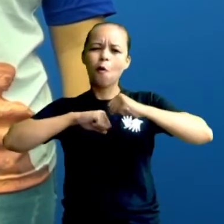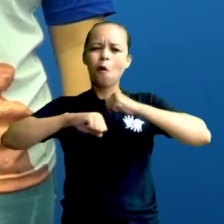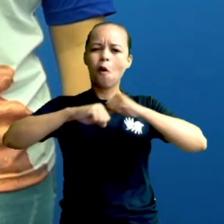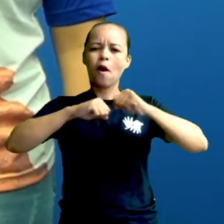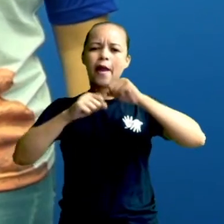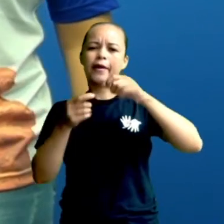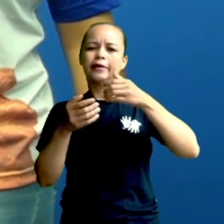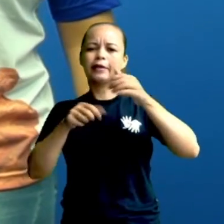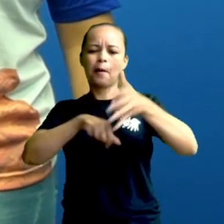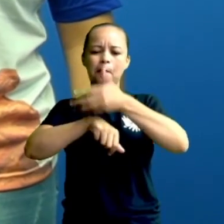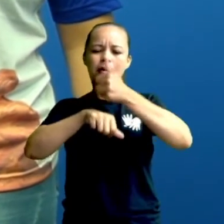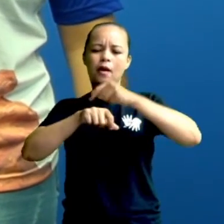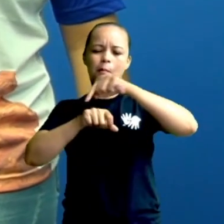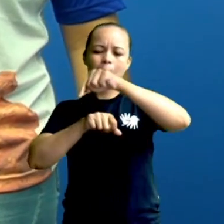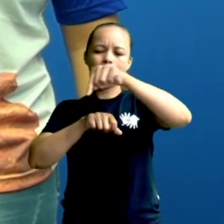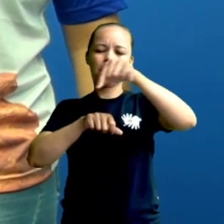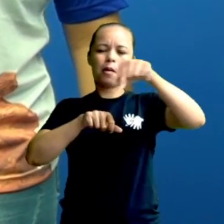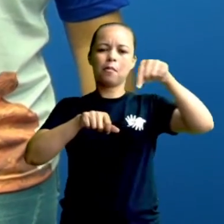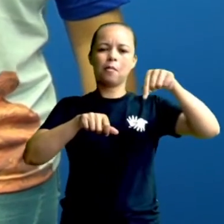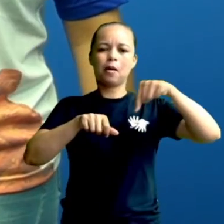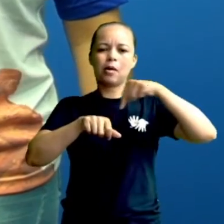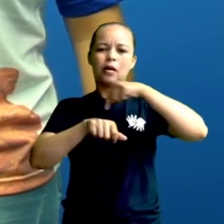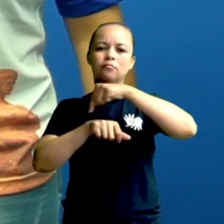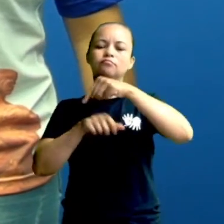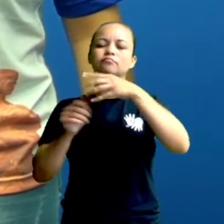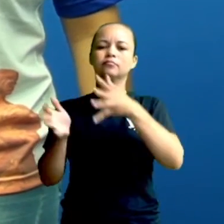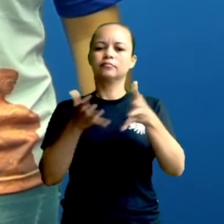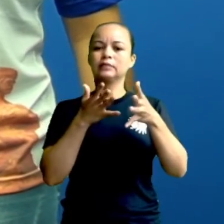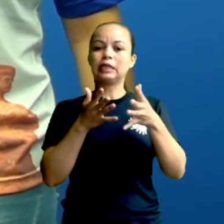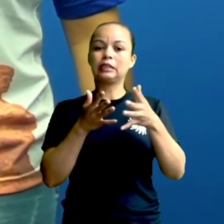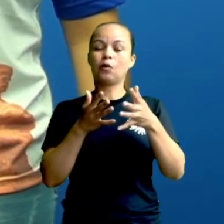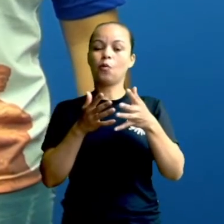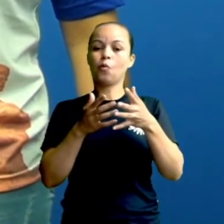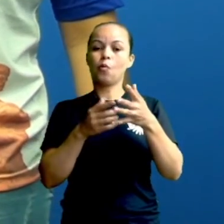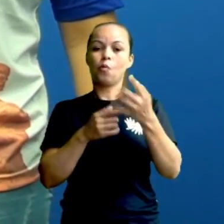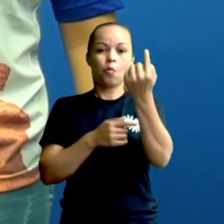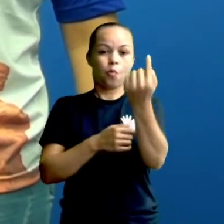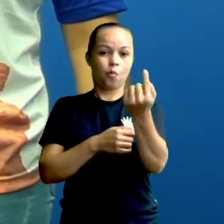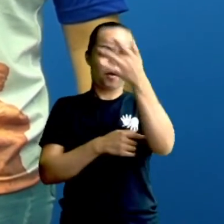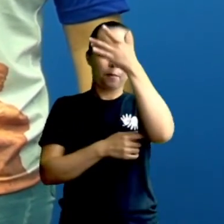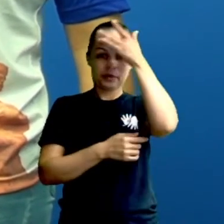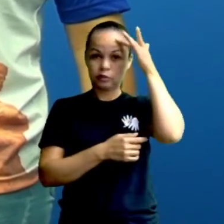praça circular, o que é que vai acontecer? Uma pessoa que dá